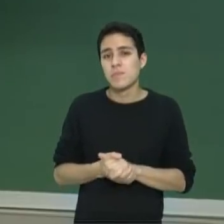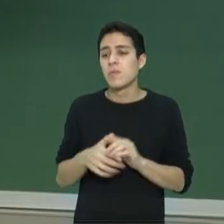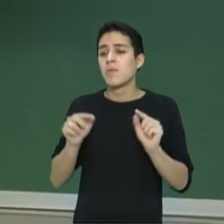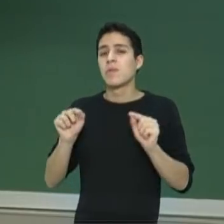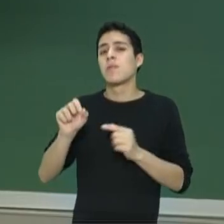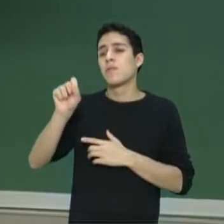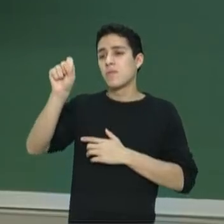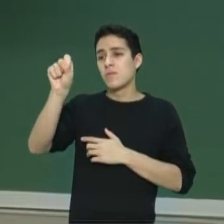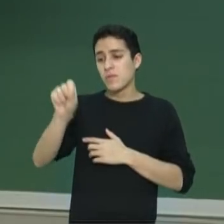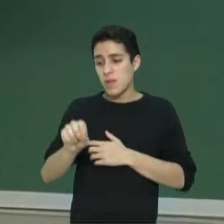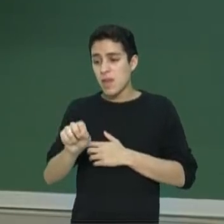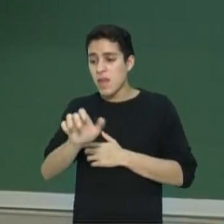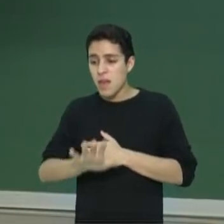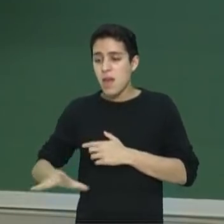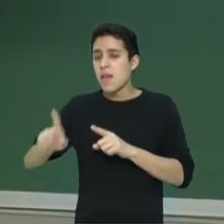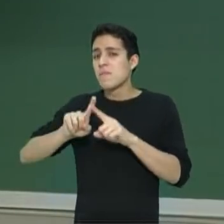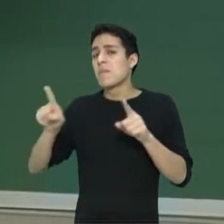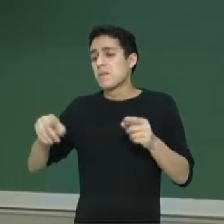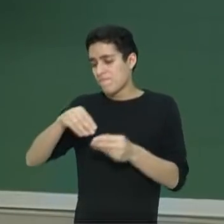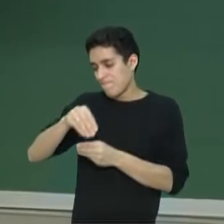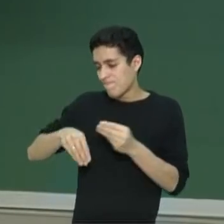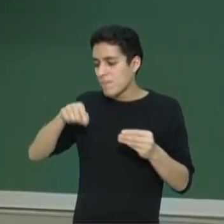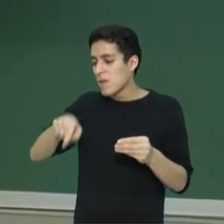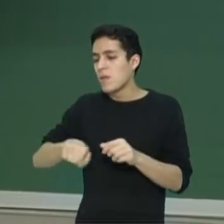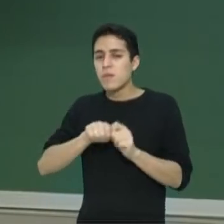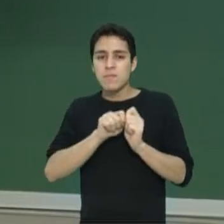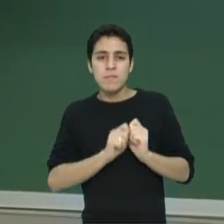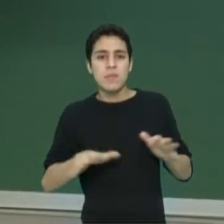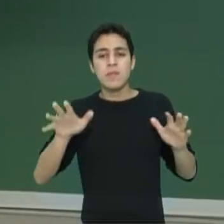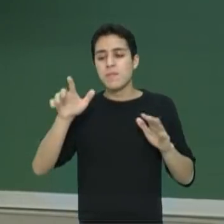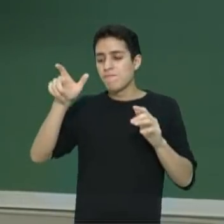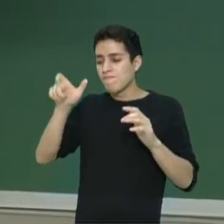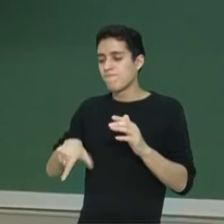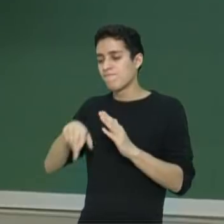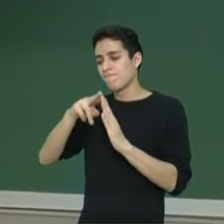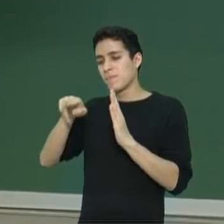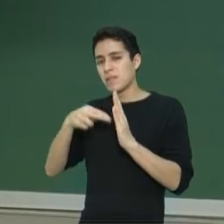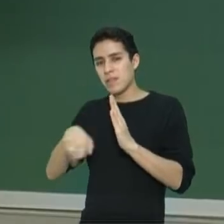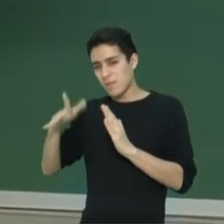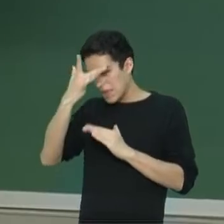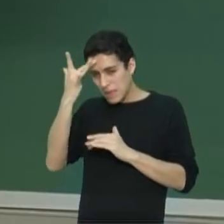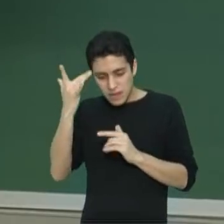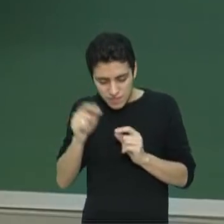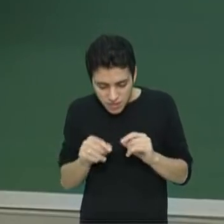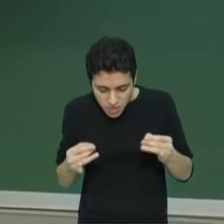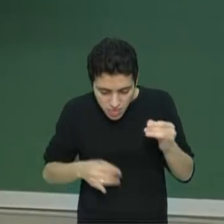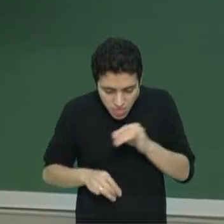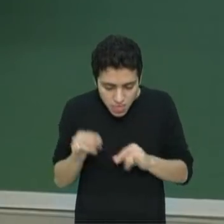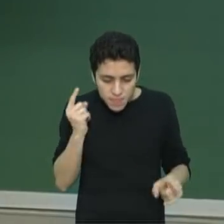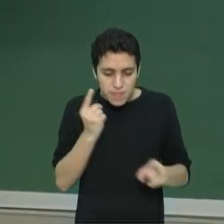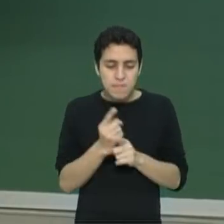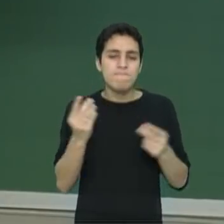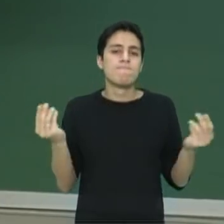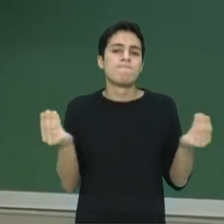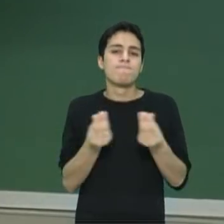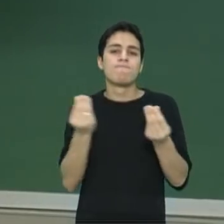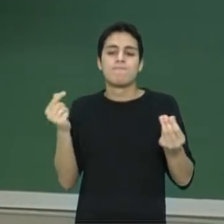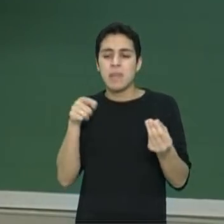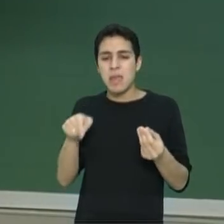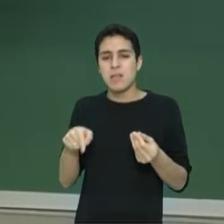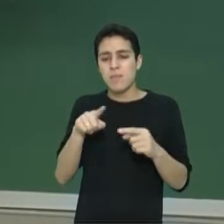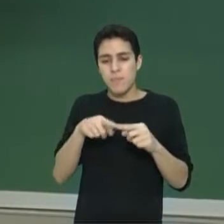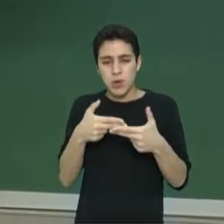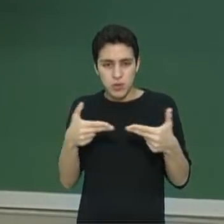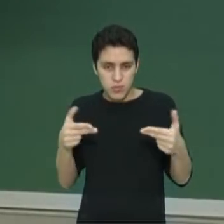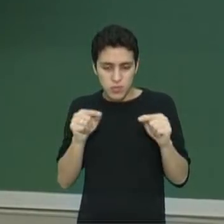do sudeste asiático, mas que foi difundida aí pelo mundo por um neozelandês que fez algumas experiências e chegou nesse produto